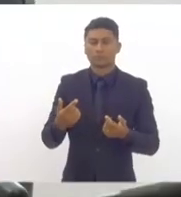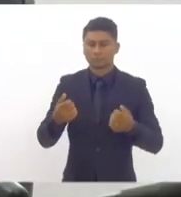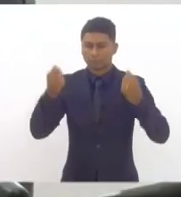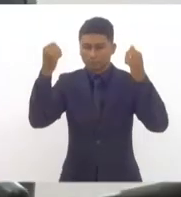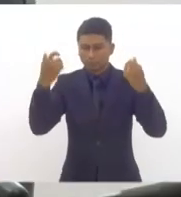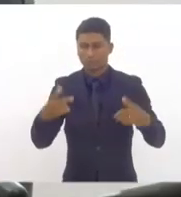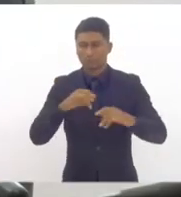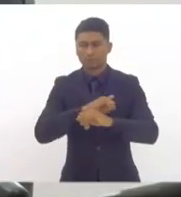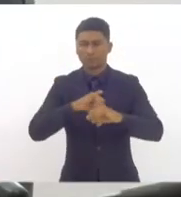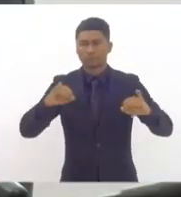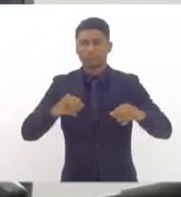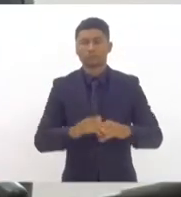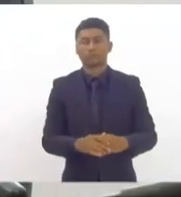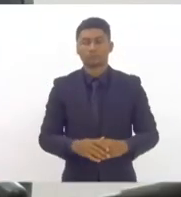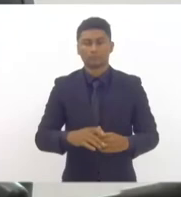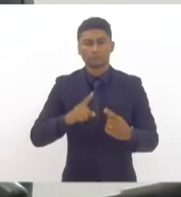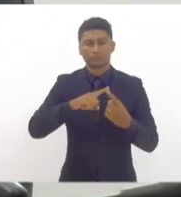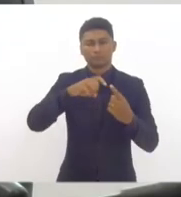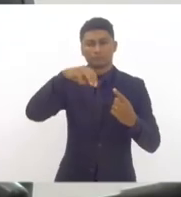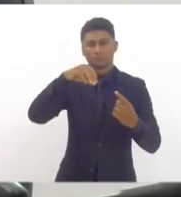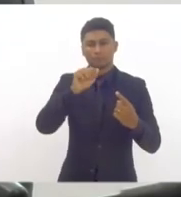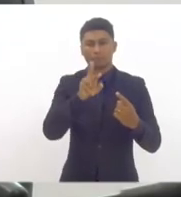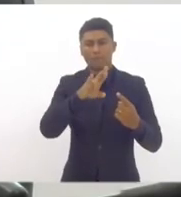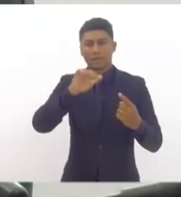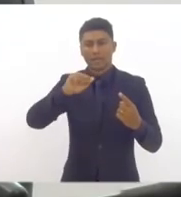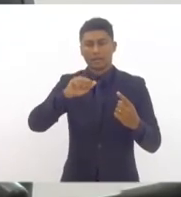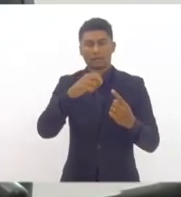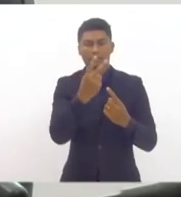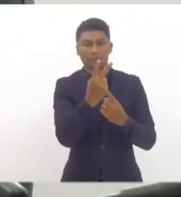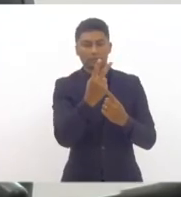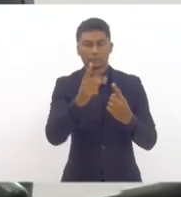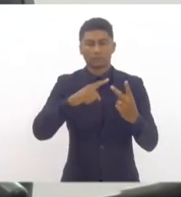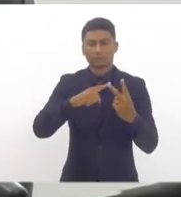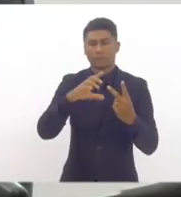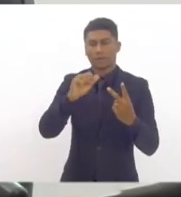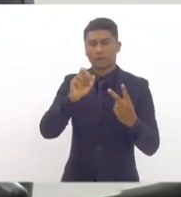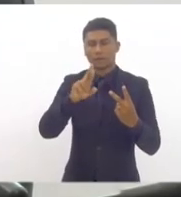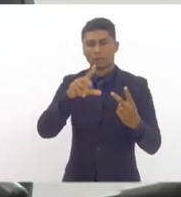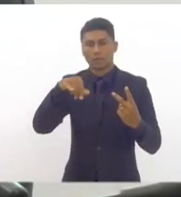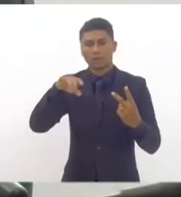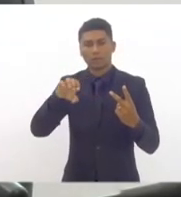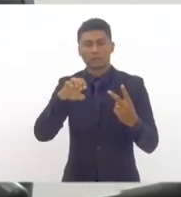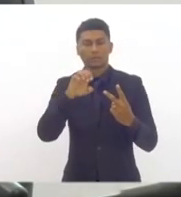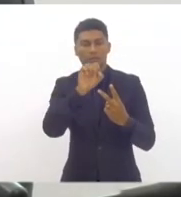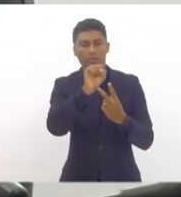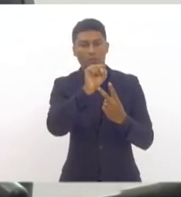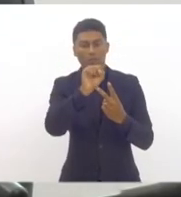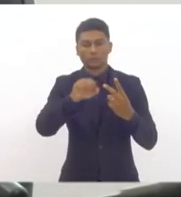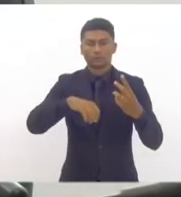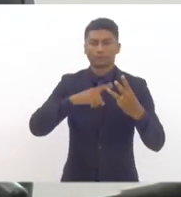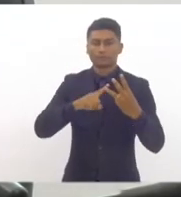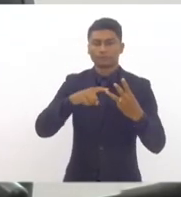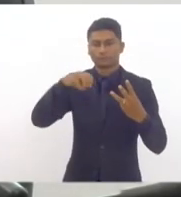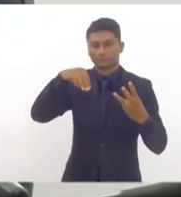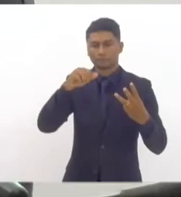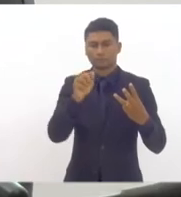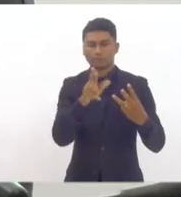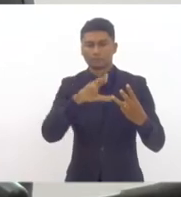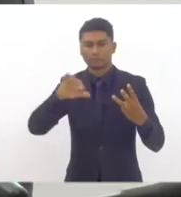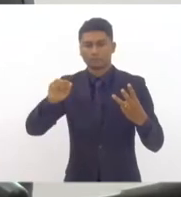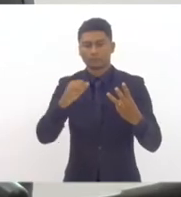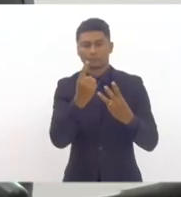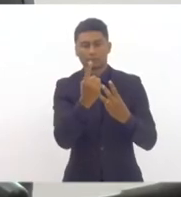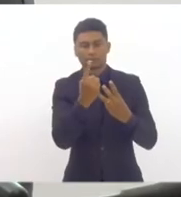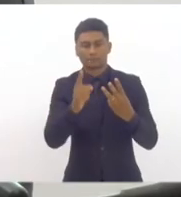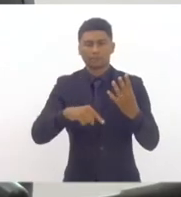Tá? Então, tivemos Mariana Andrade com 2 votos, Caroline Faria com 8 votos, Márcia Gatto com 1